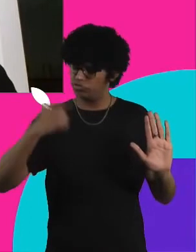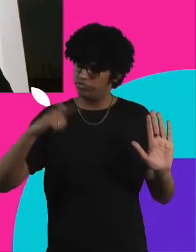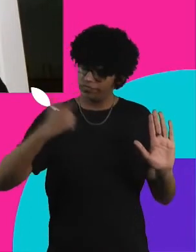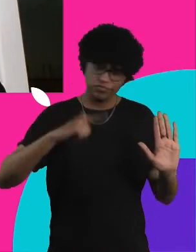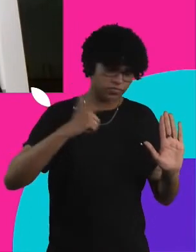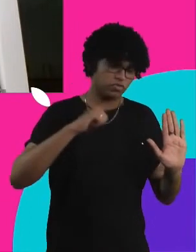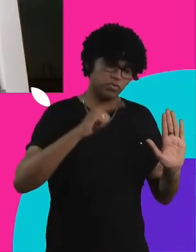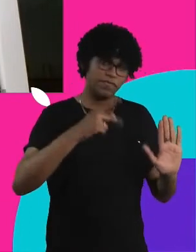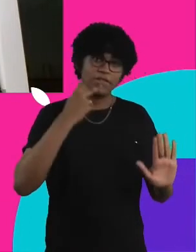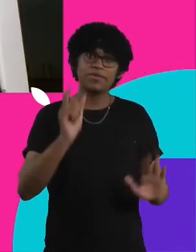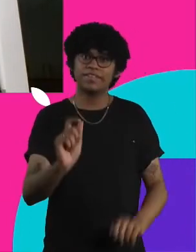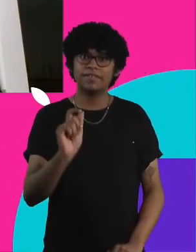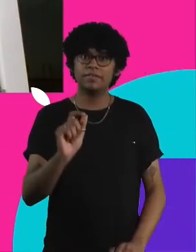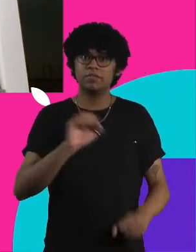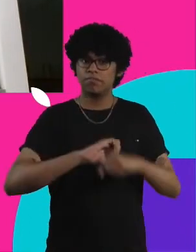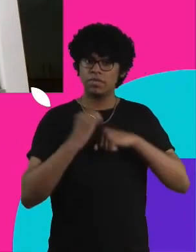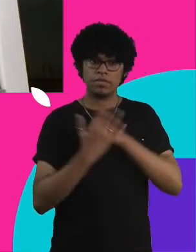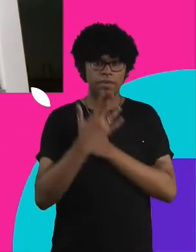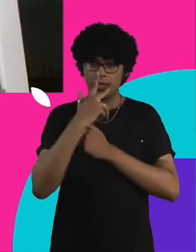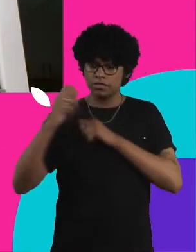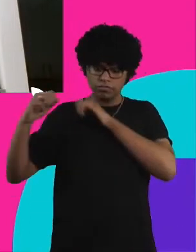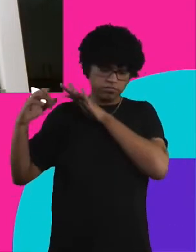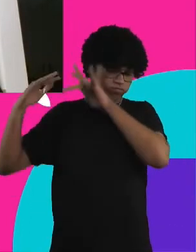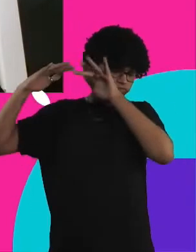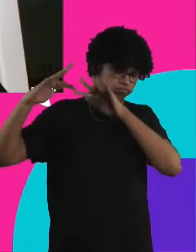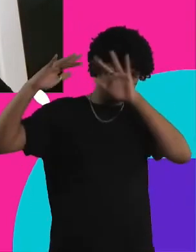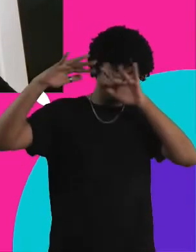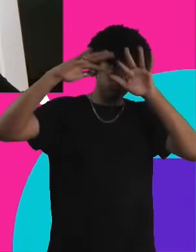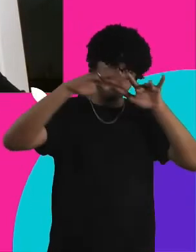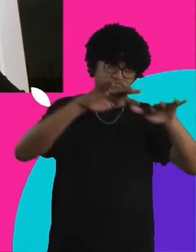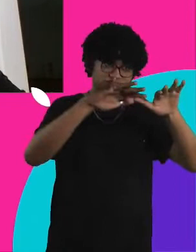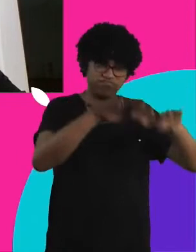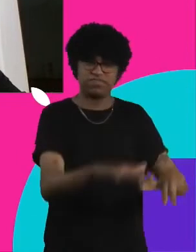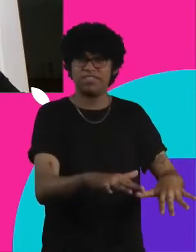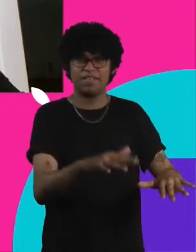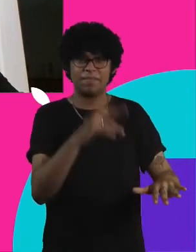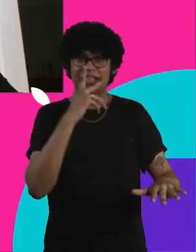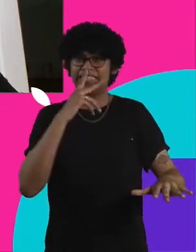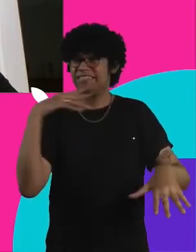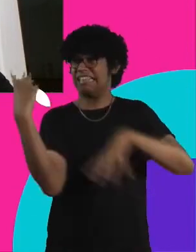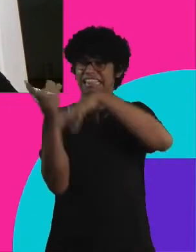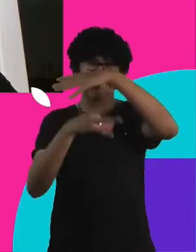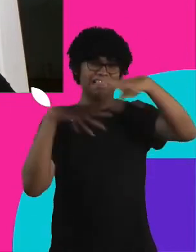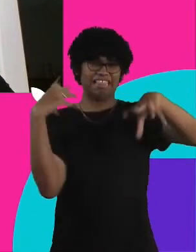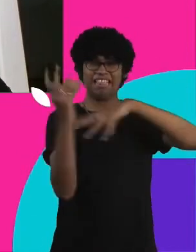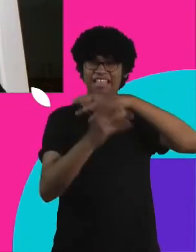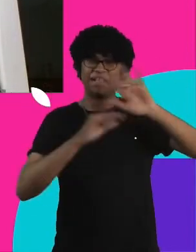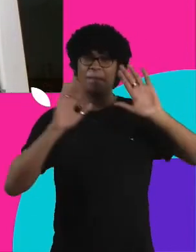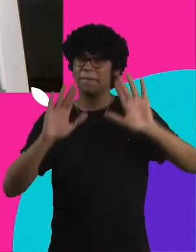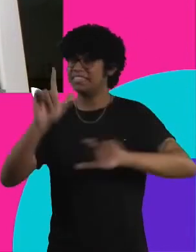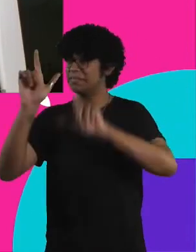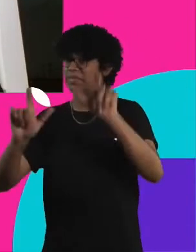pandemia foi assim um tsunami e as pessoas estavam na mesma tempestade, mas cada uma enfrentando com